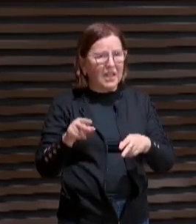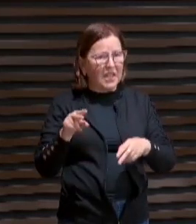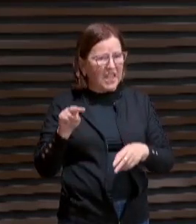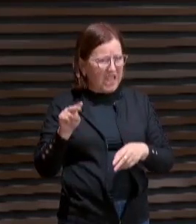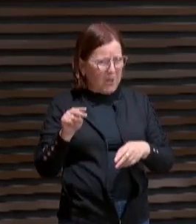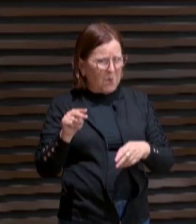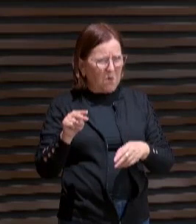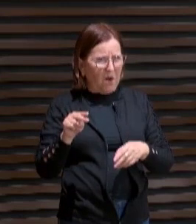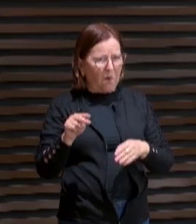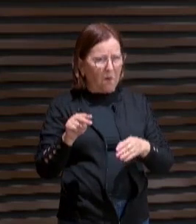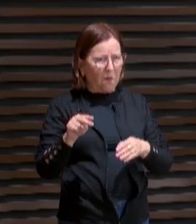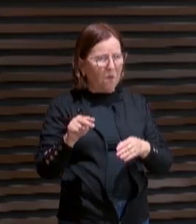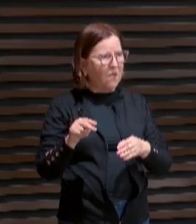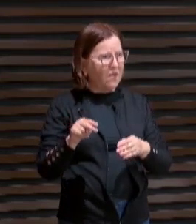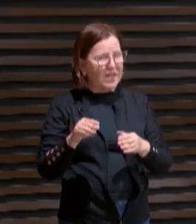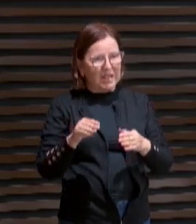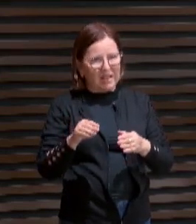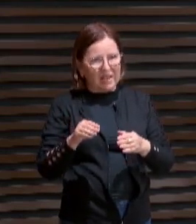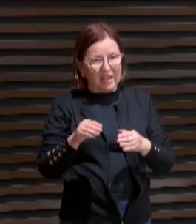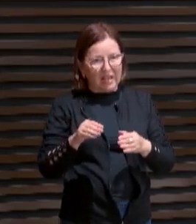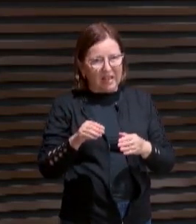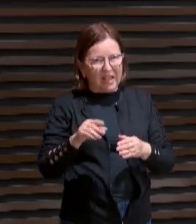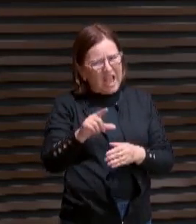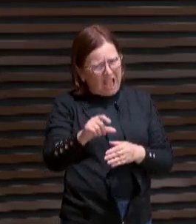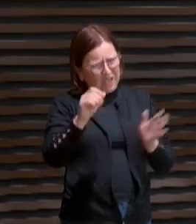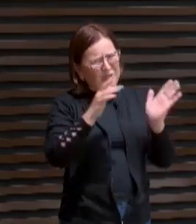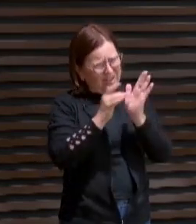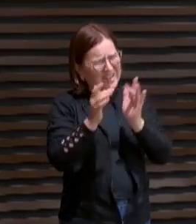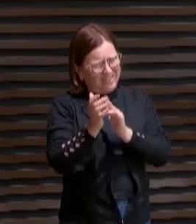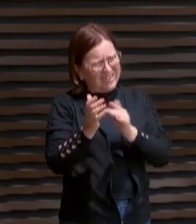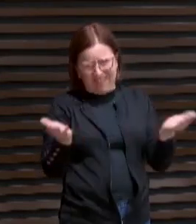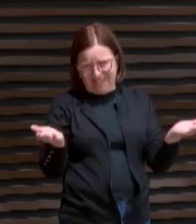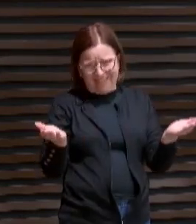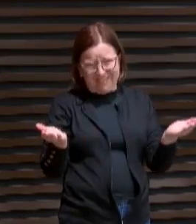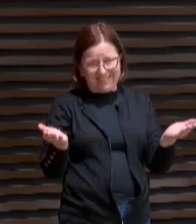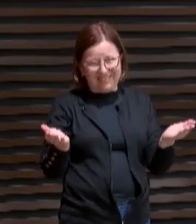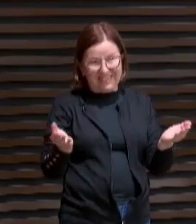por Jesus. Optem. Faz favor, porque você me tira o peso.